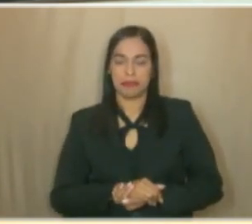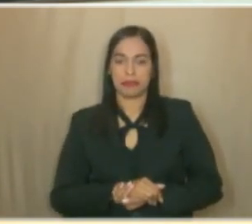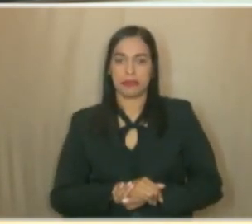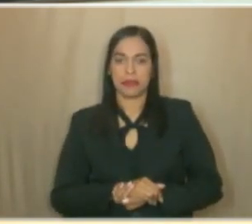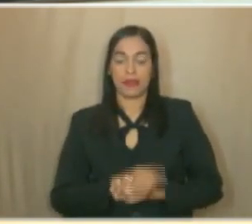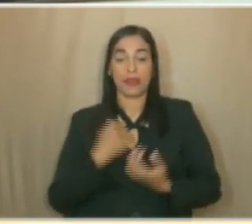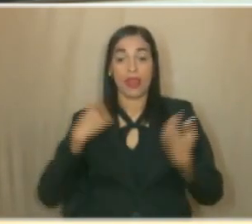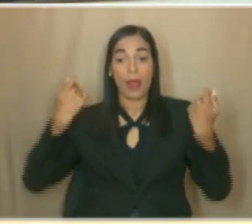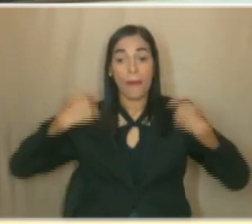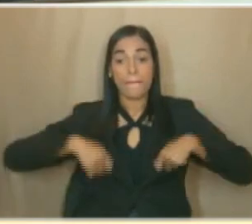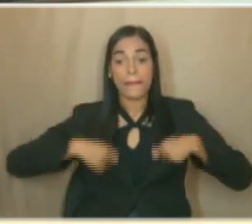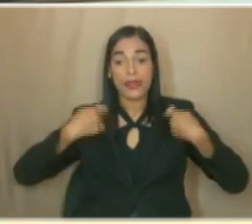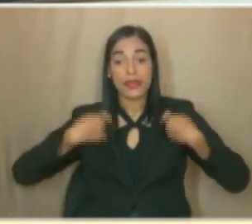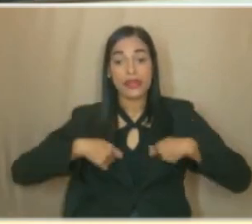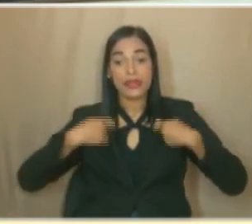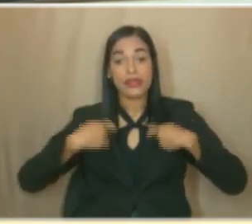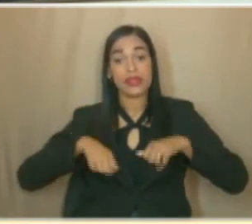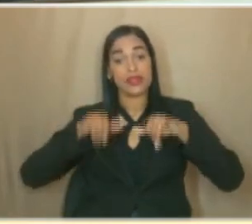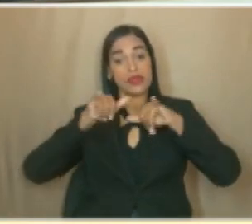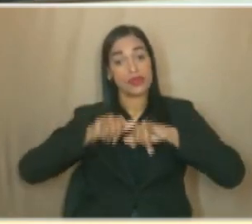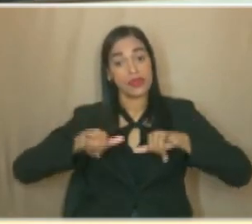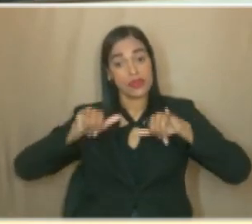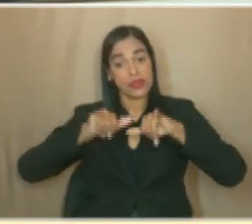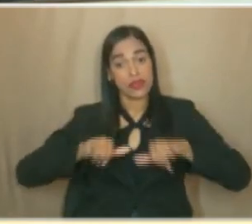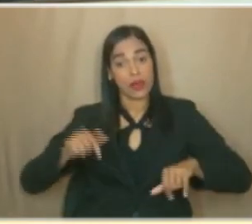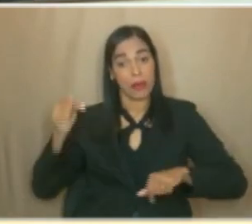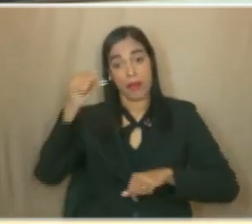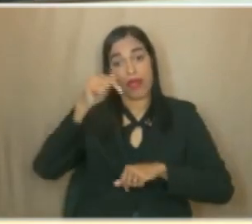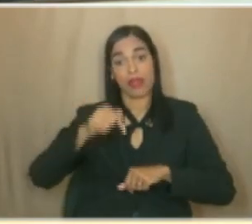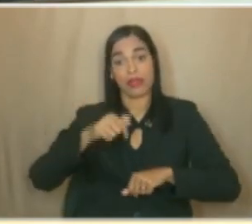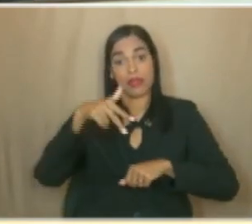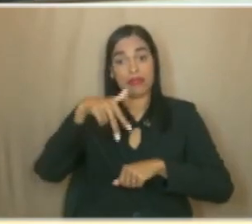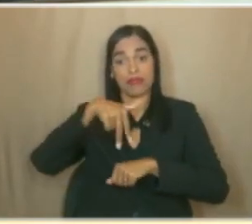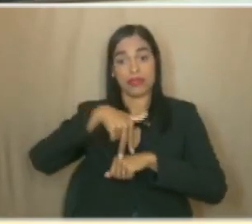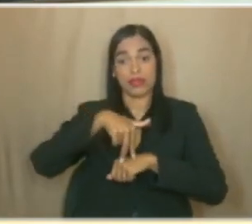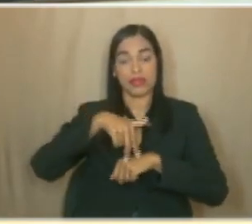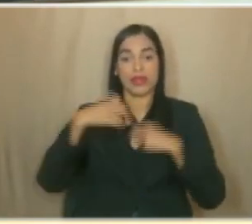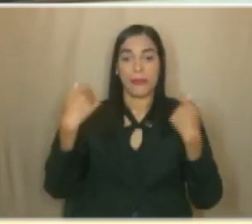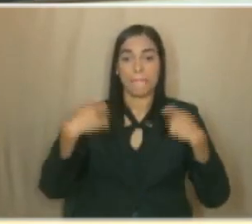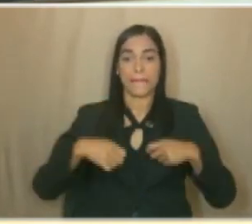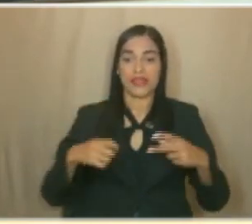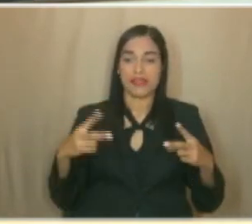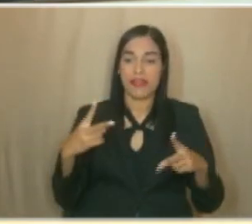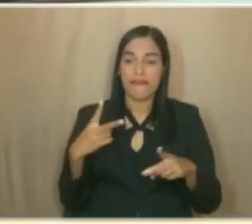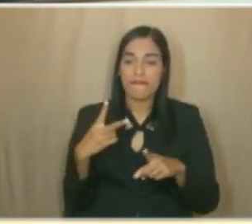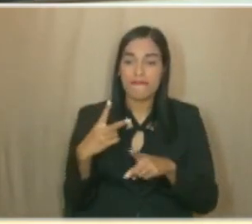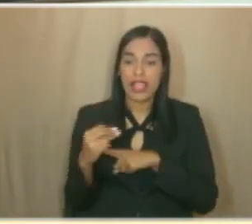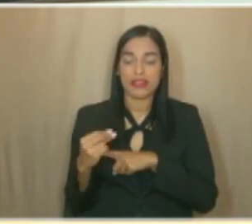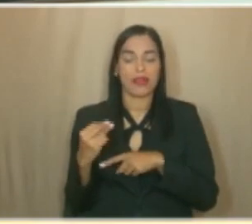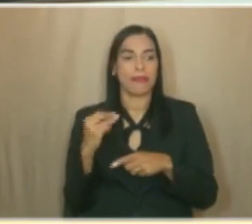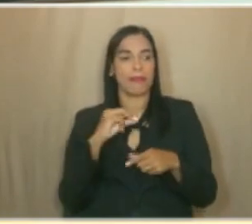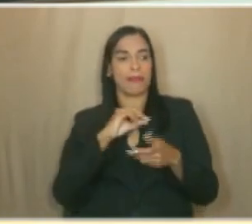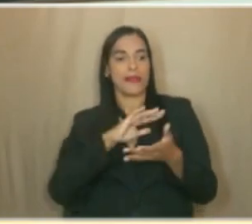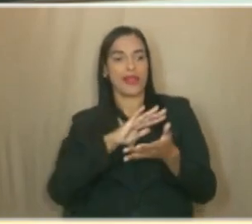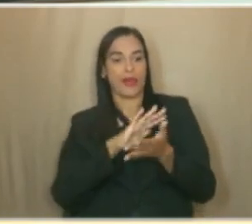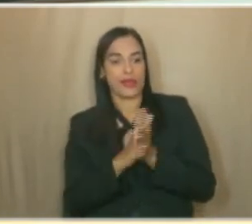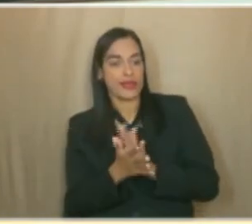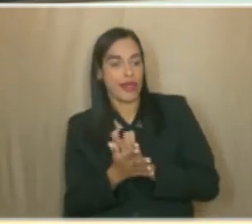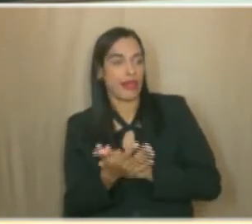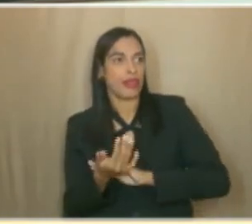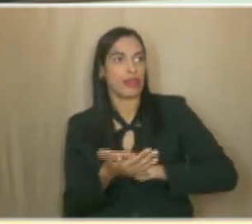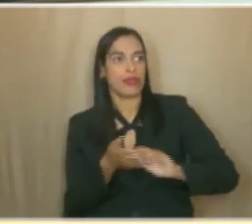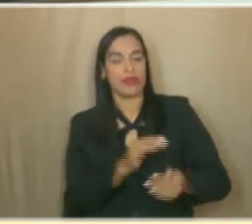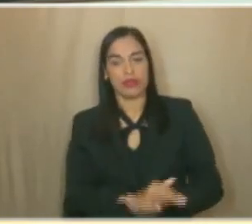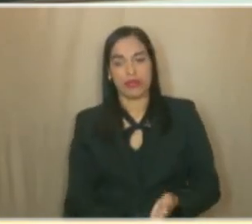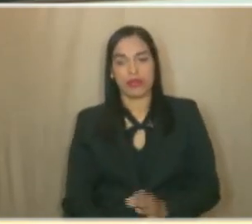eu preciso também fazer registrar aqui nessa tribuna que a gente precisa vencer muito os preconceitos das